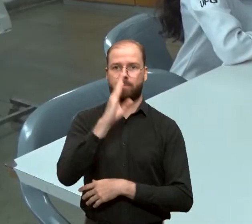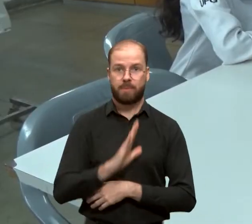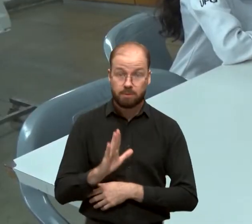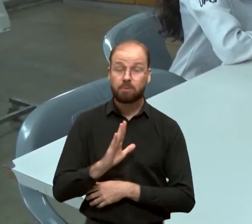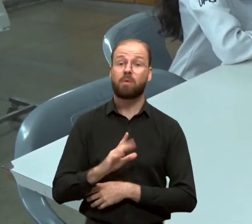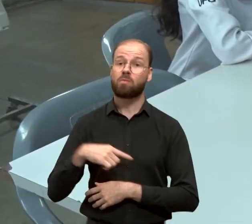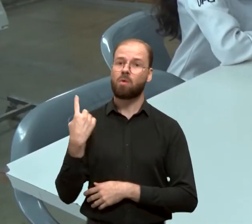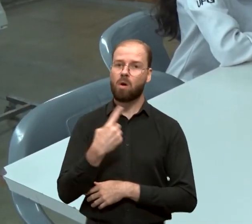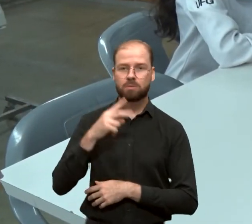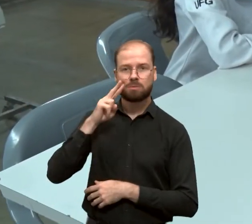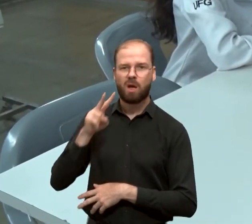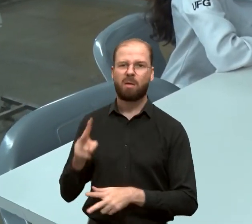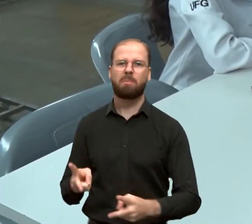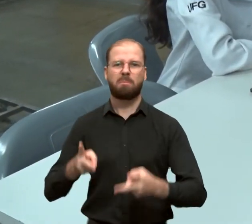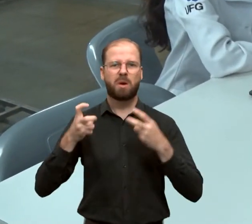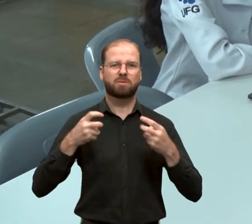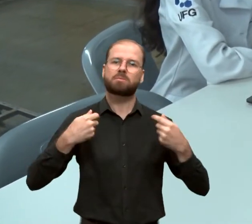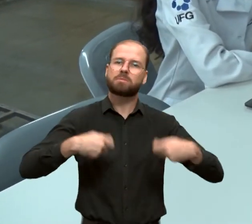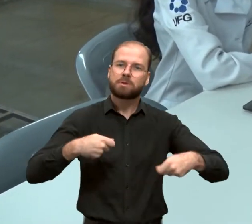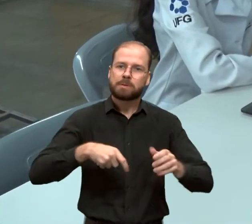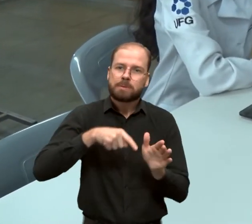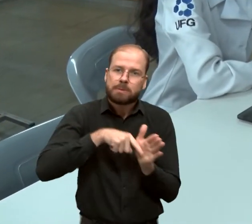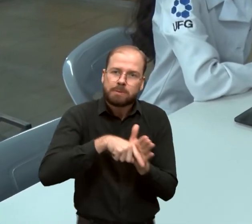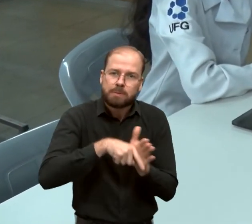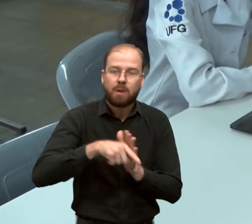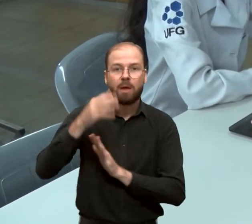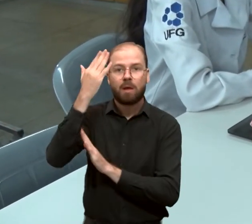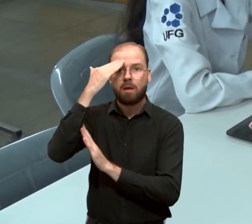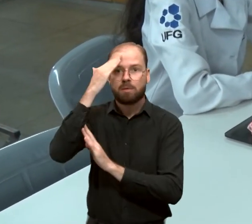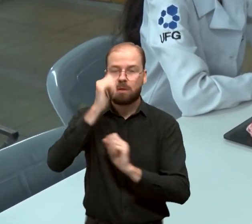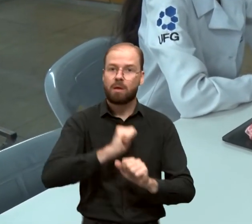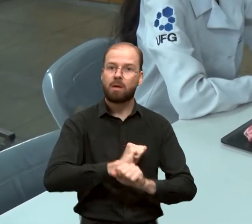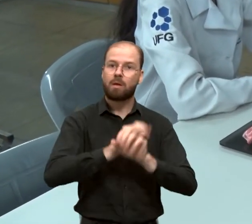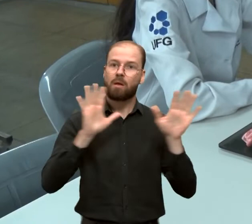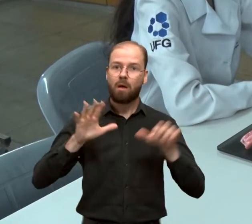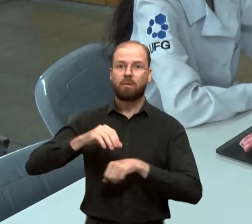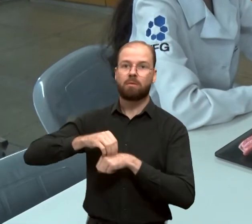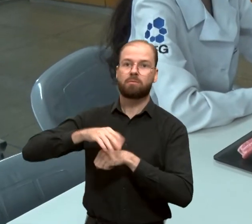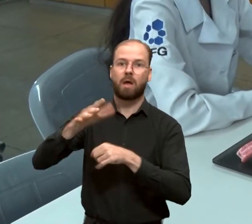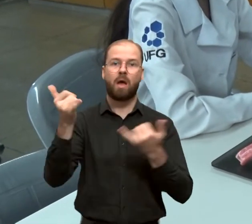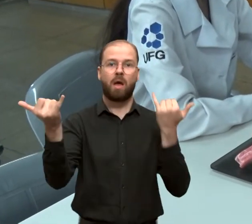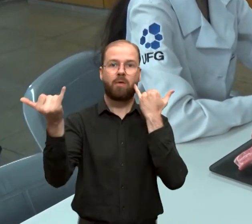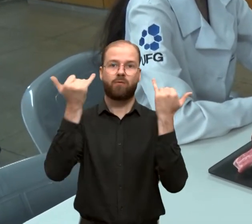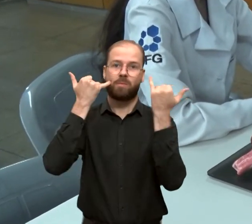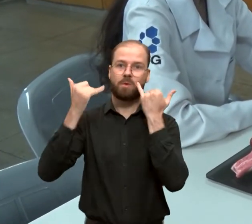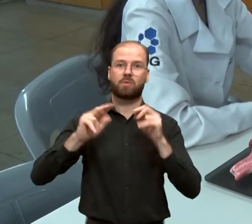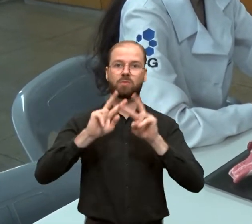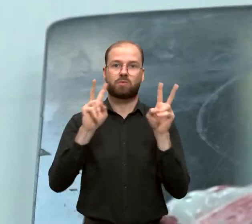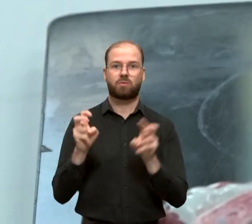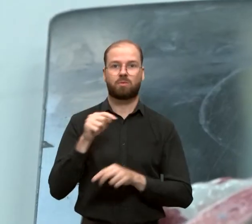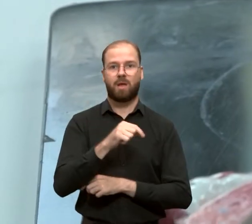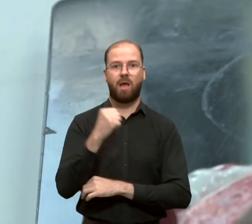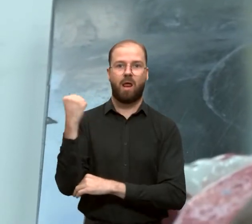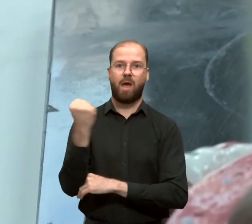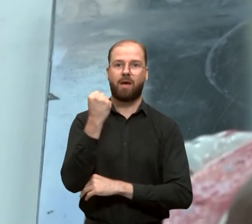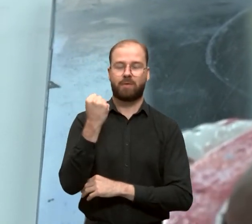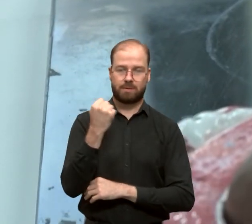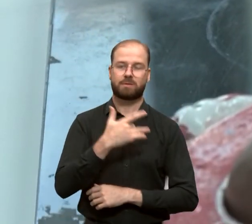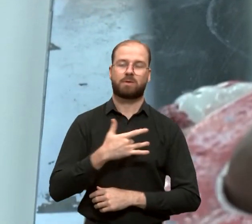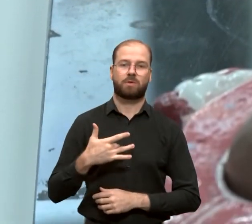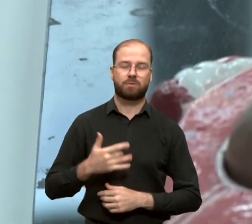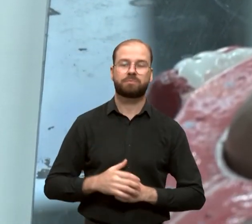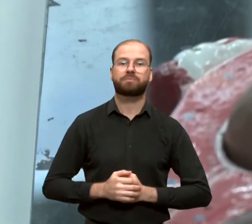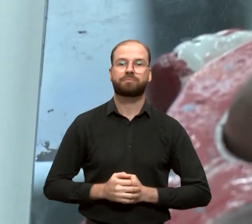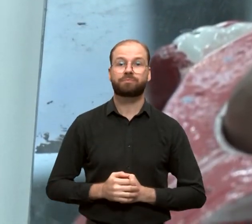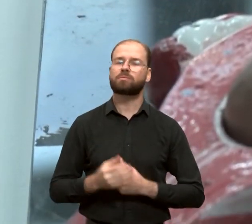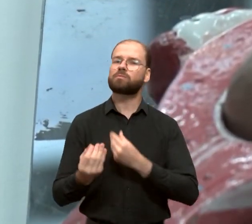necessidade da gente falar um pouco mais sobre ele, entender um pouco mais sobre ele, trazer informação mesmo sobre esse agravo à saúde. E como que